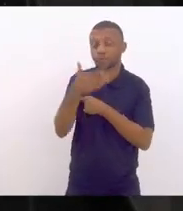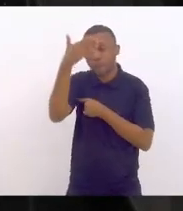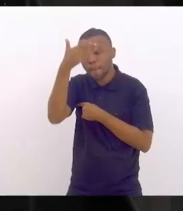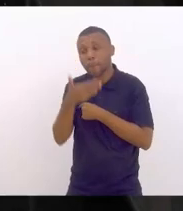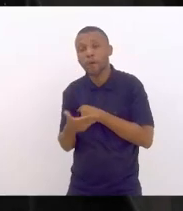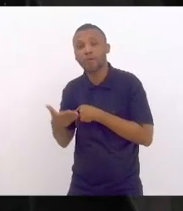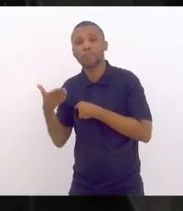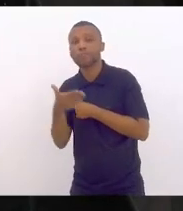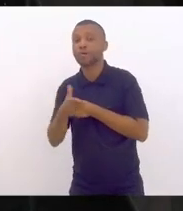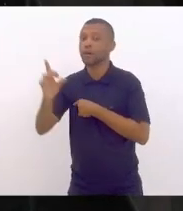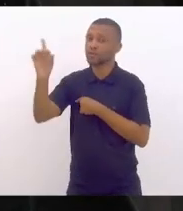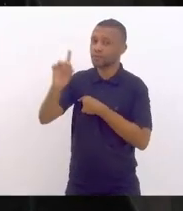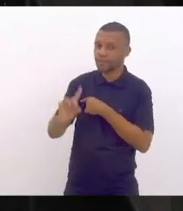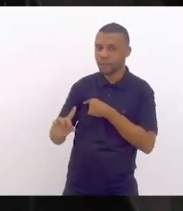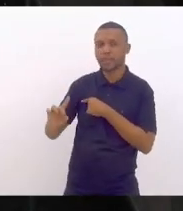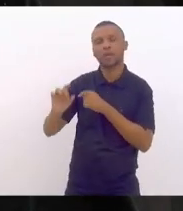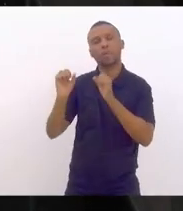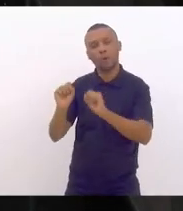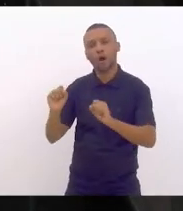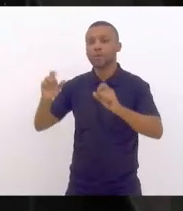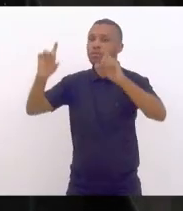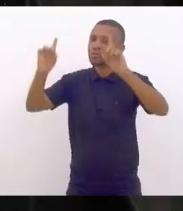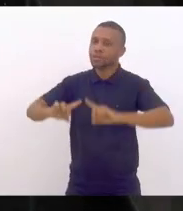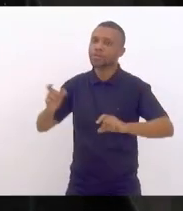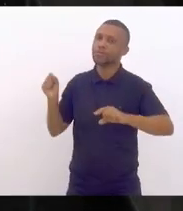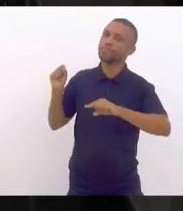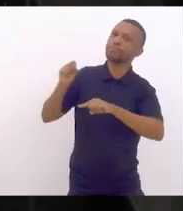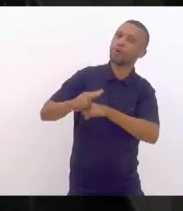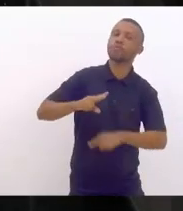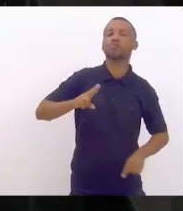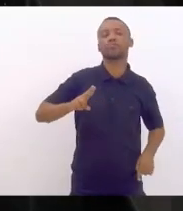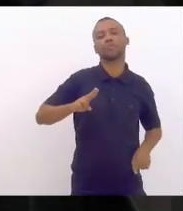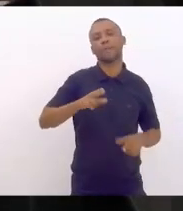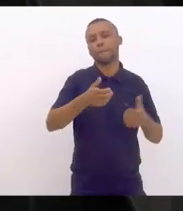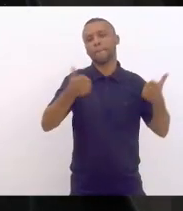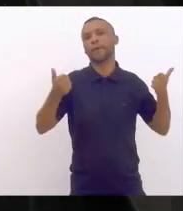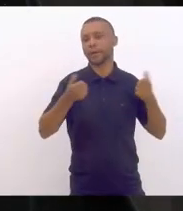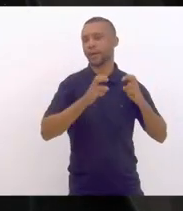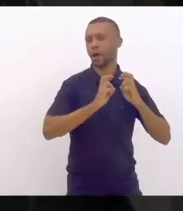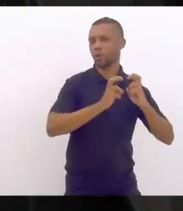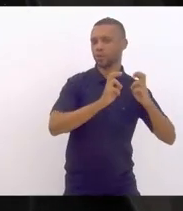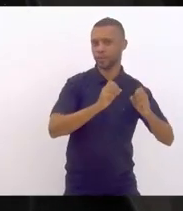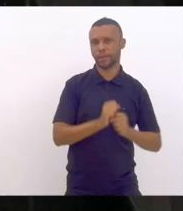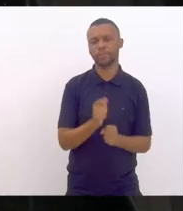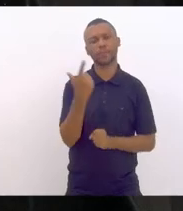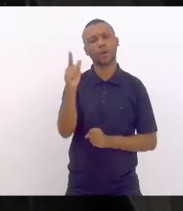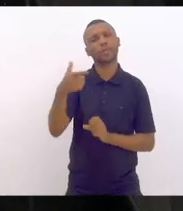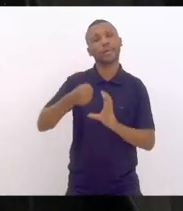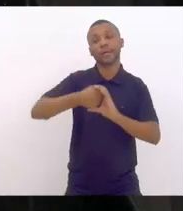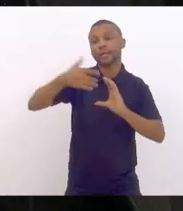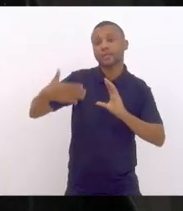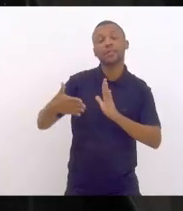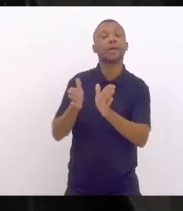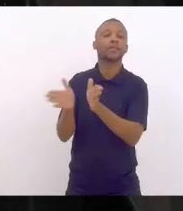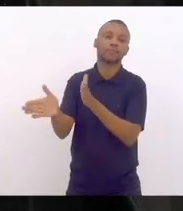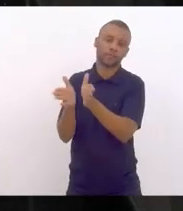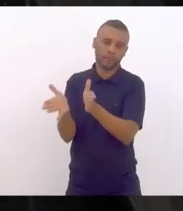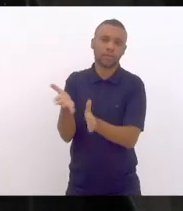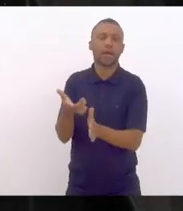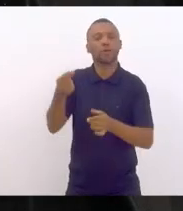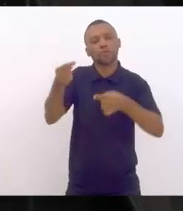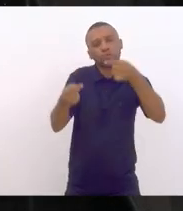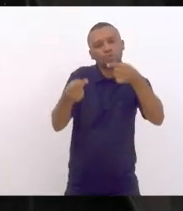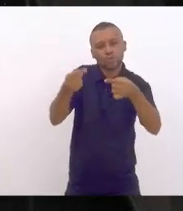as pessoas com deficiência possam ter direito de usar o transporte Ferroviário e outra dimensão da acessibilidade que quer discutir quero que ressaltar